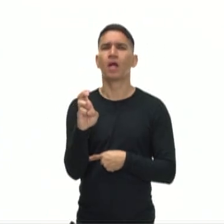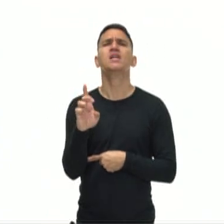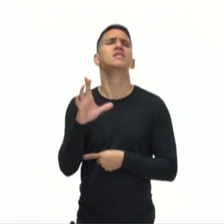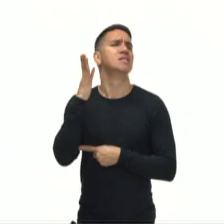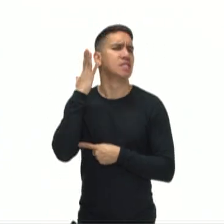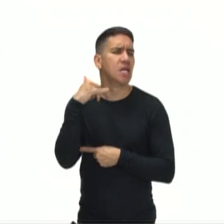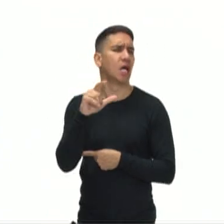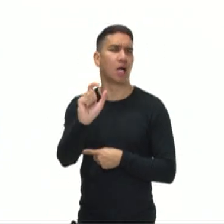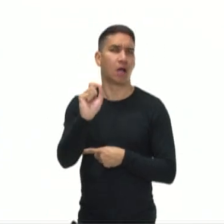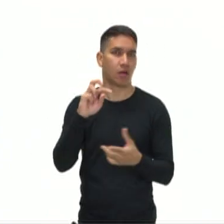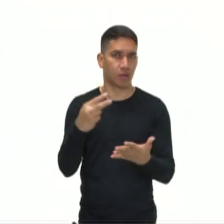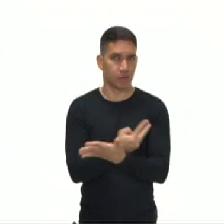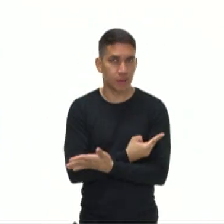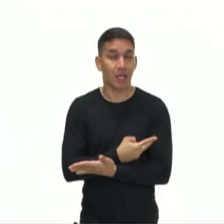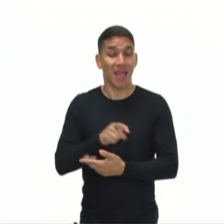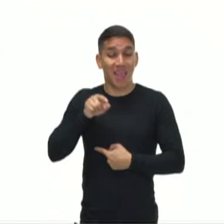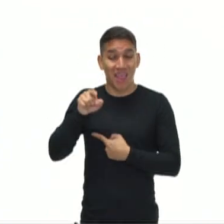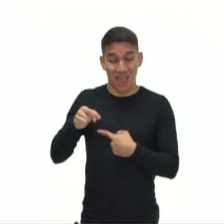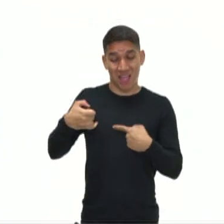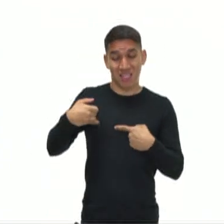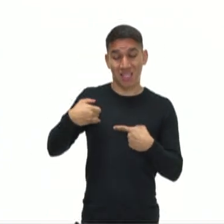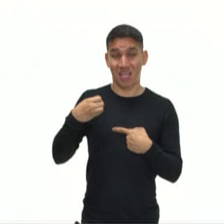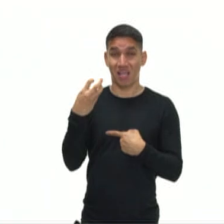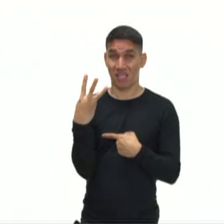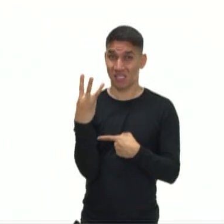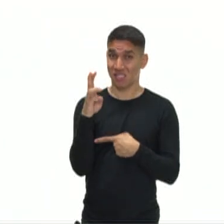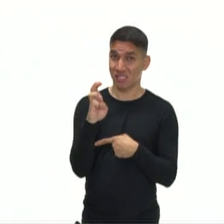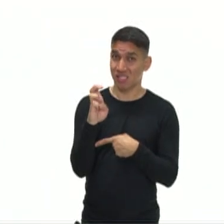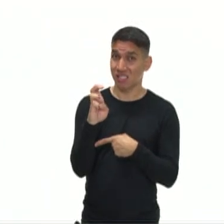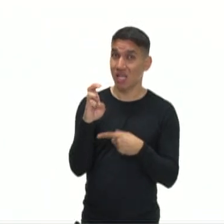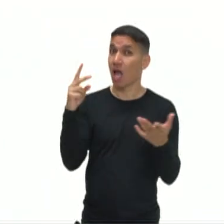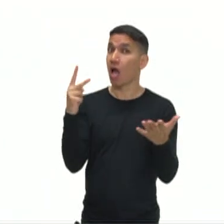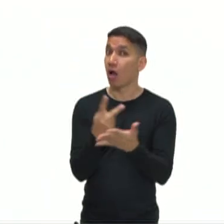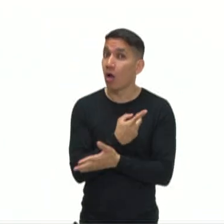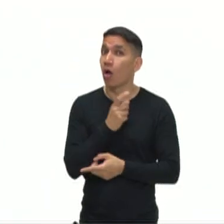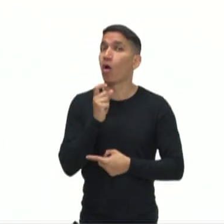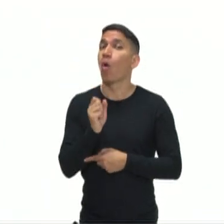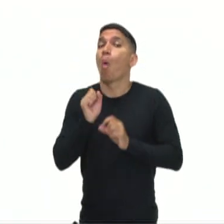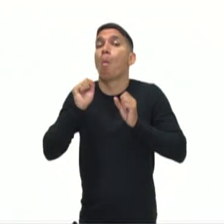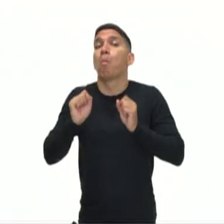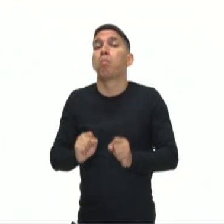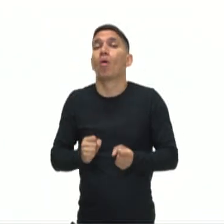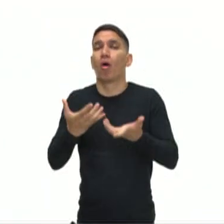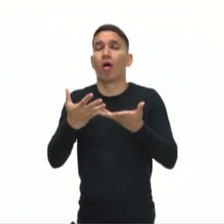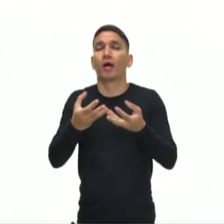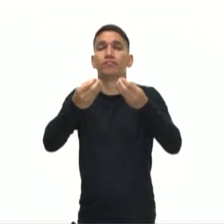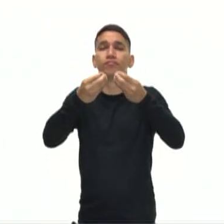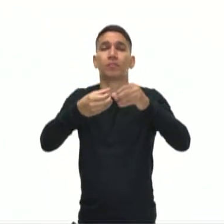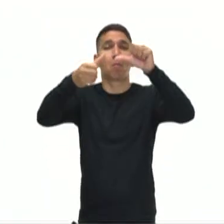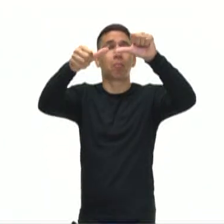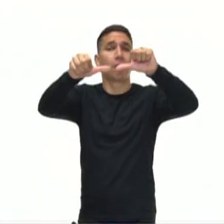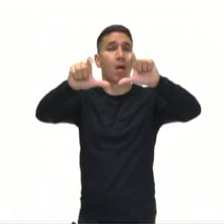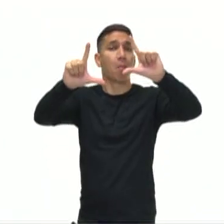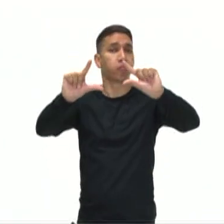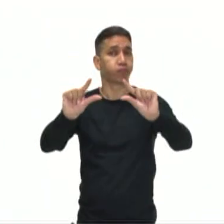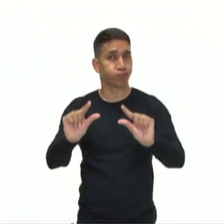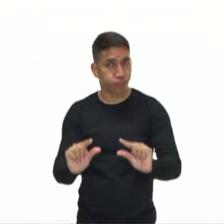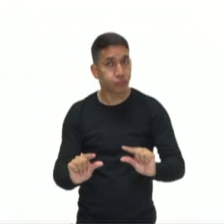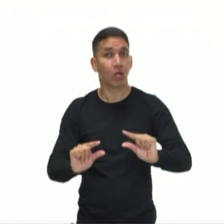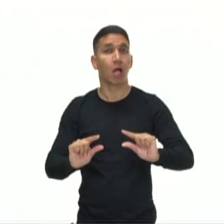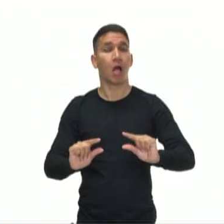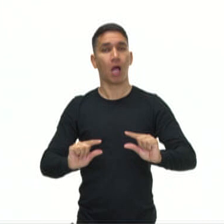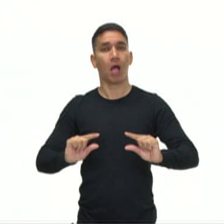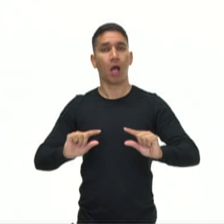Sabe-se, no entanto, que a partir dessa idade, a tendência é ocorrer uma queda na fertilidade. Qual a